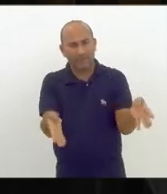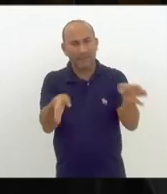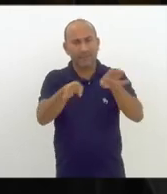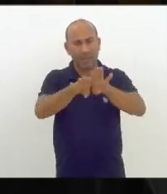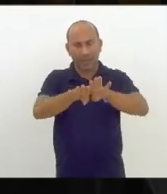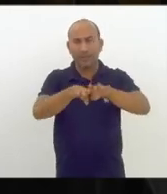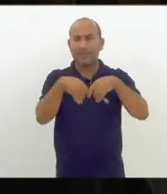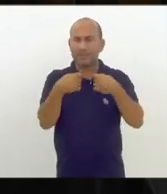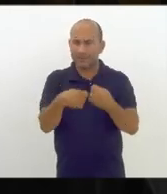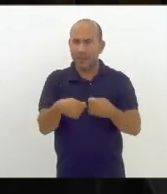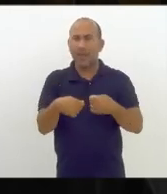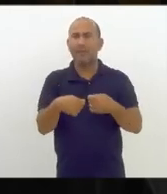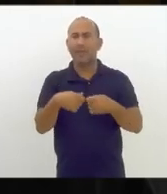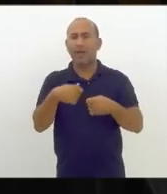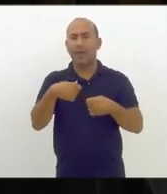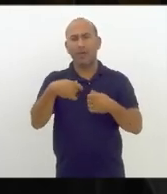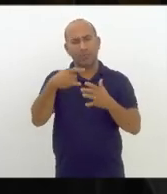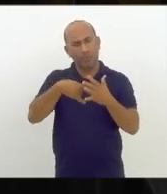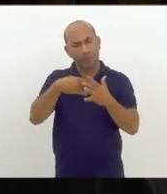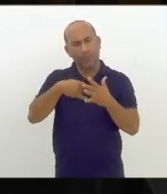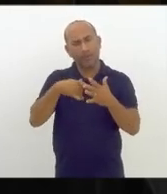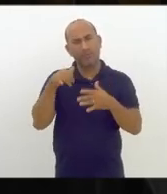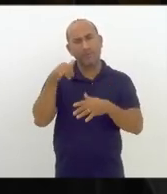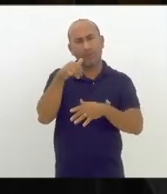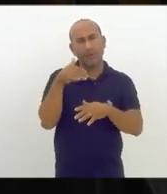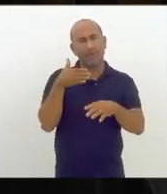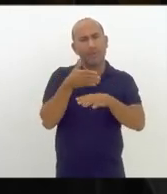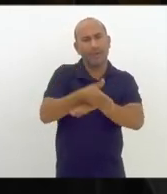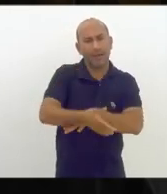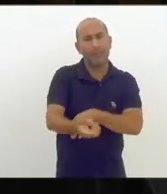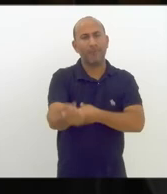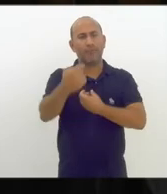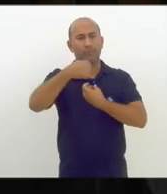ter passaporte para entrar, para sair, aquela coisa. E aí,